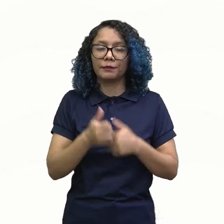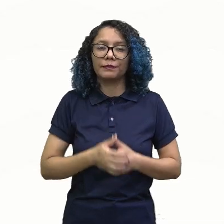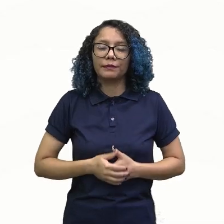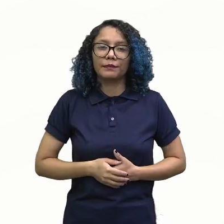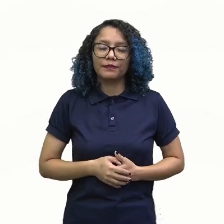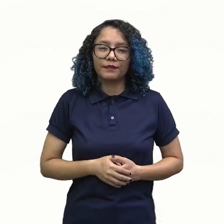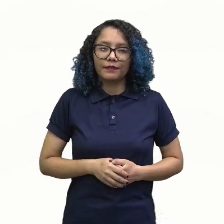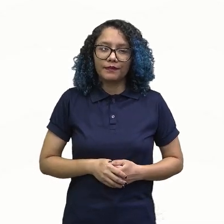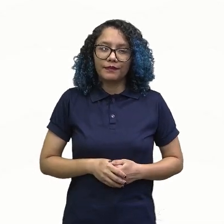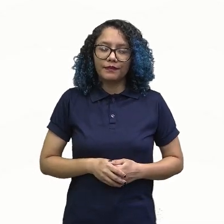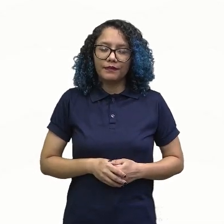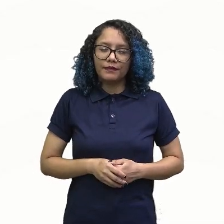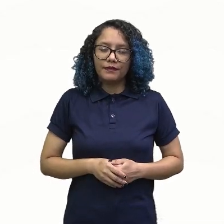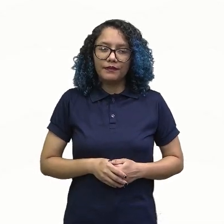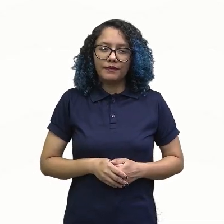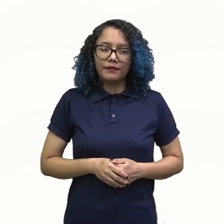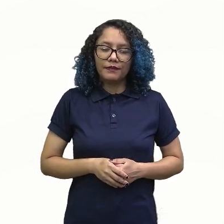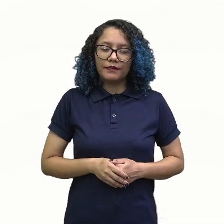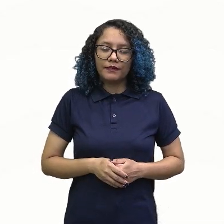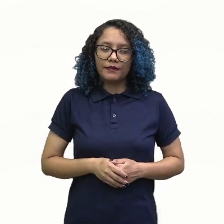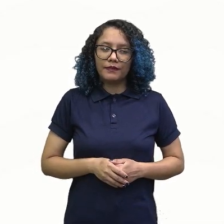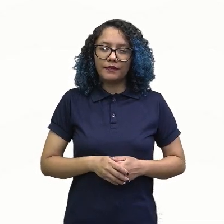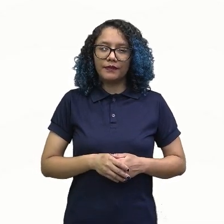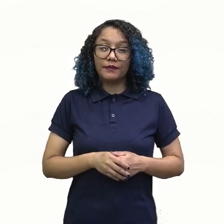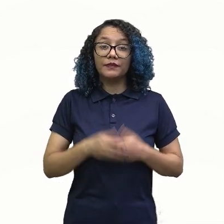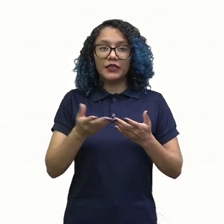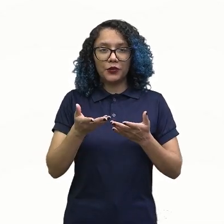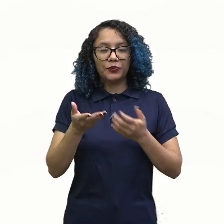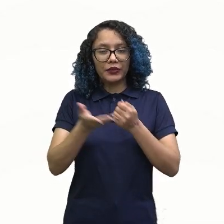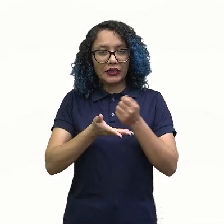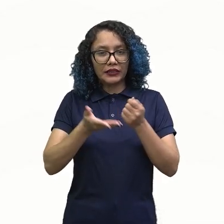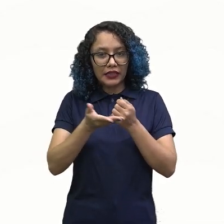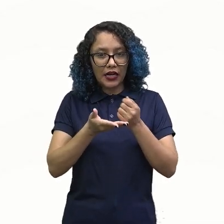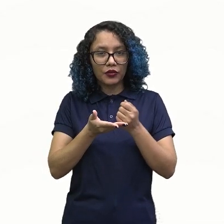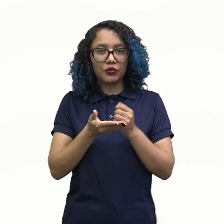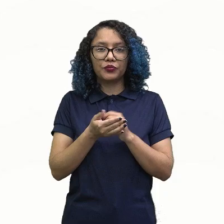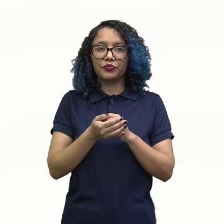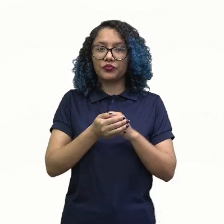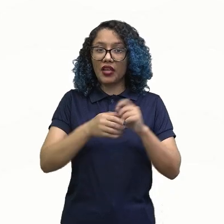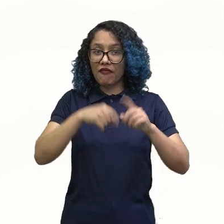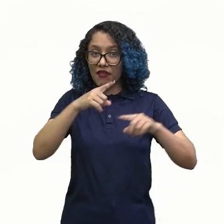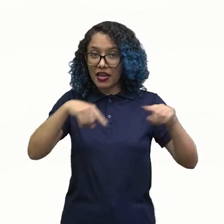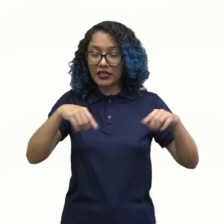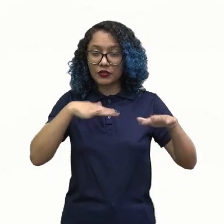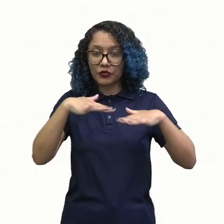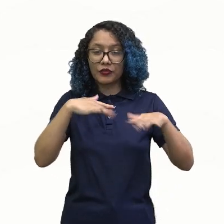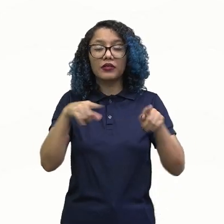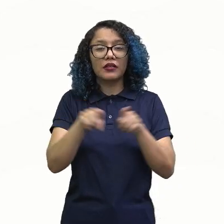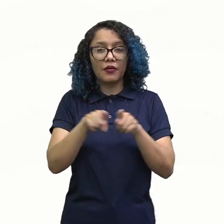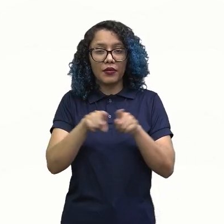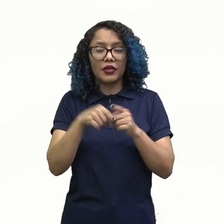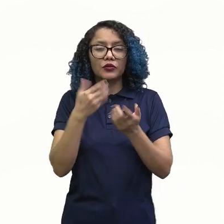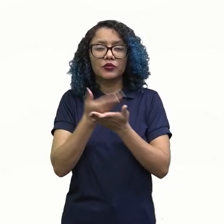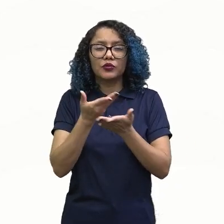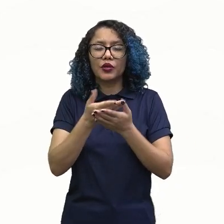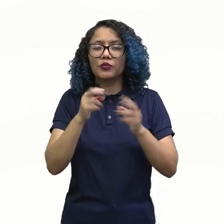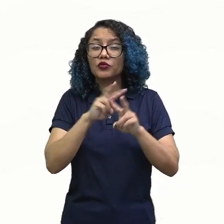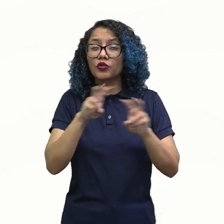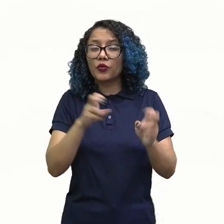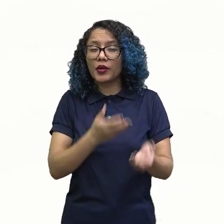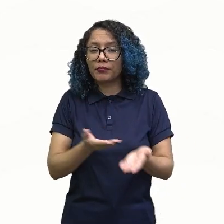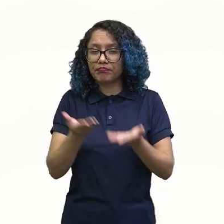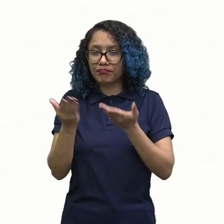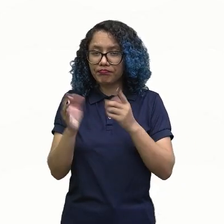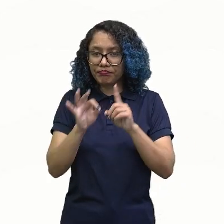com base no grau de agitação, nós estudamos também o equilíbrio térmico. O que é o equilíbrio